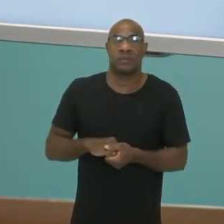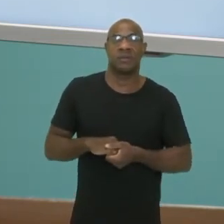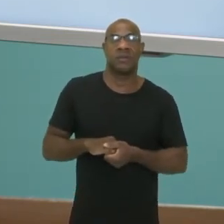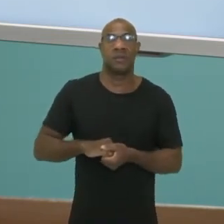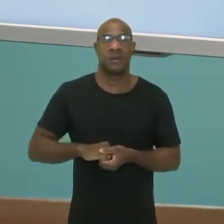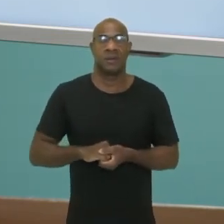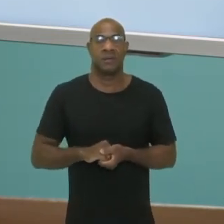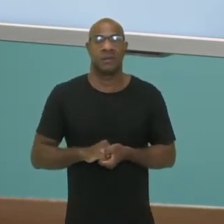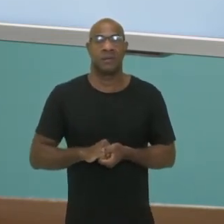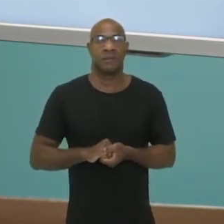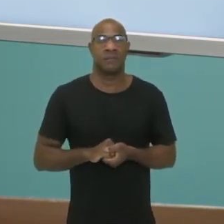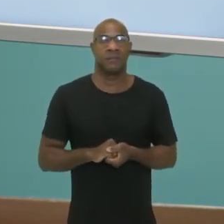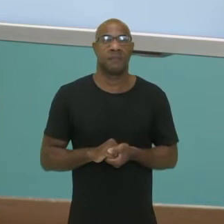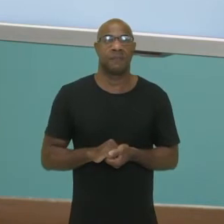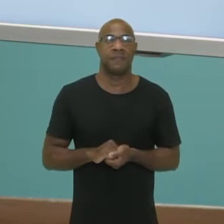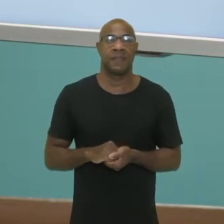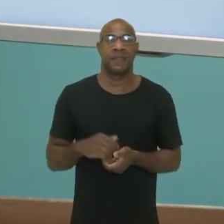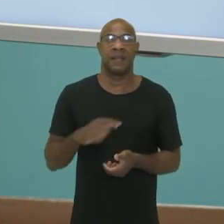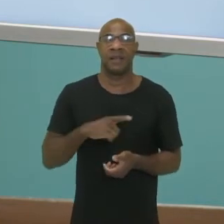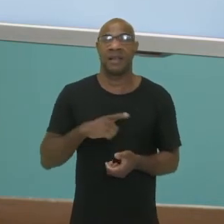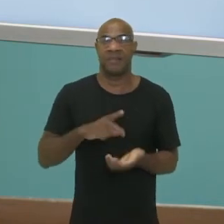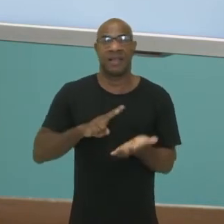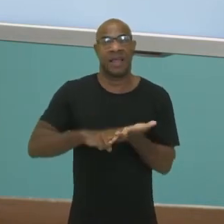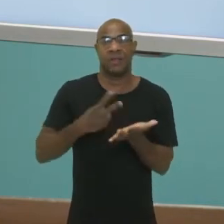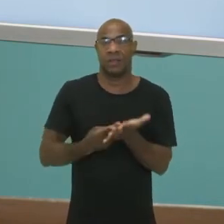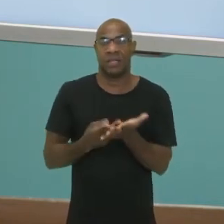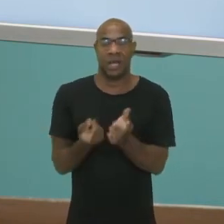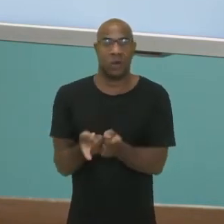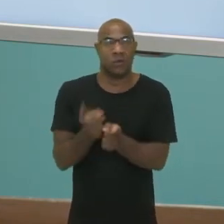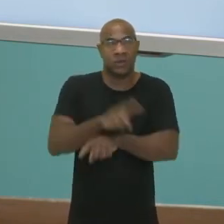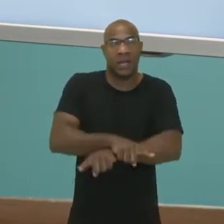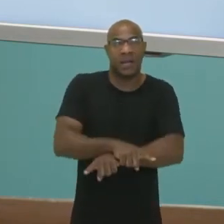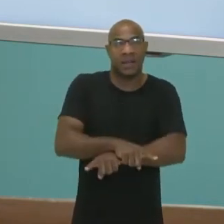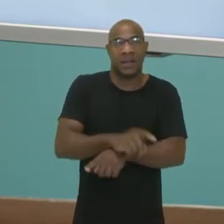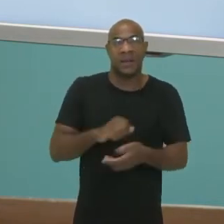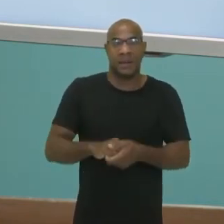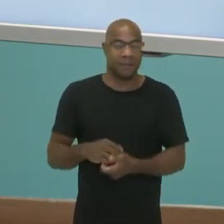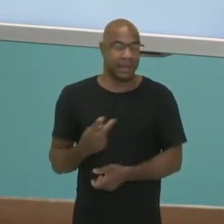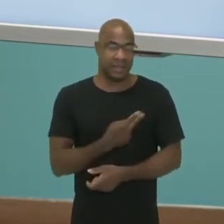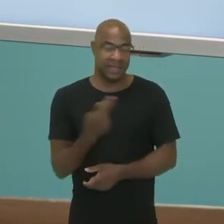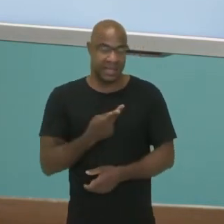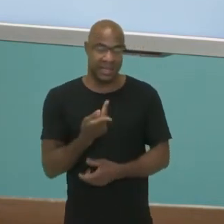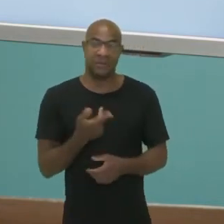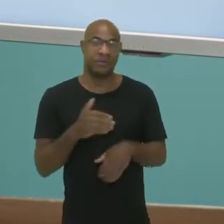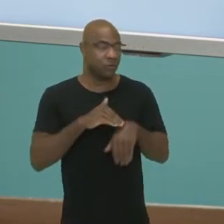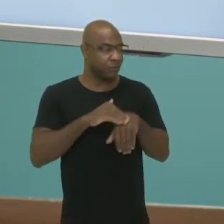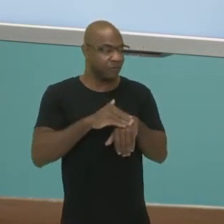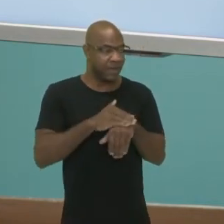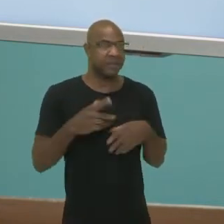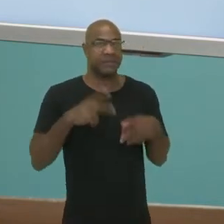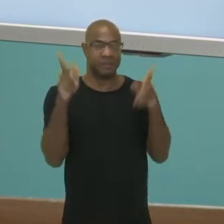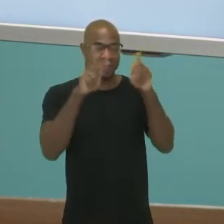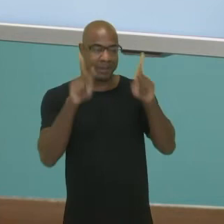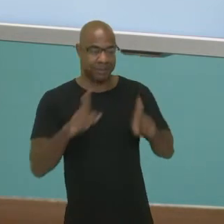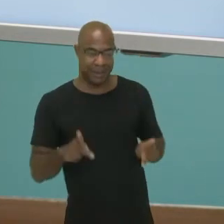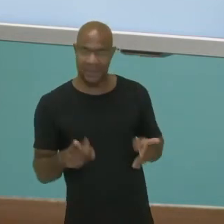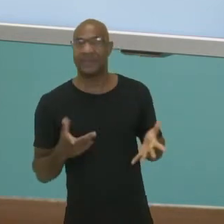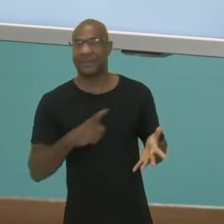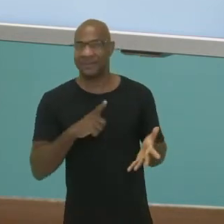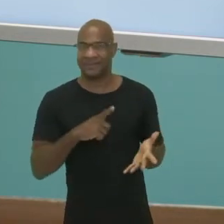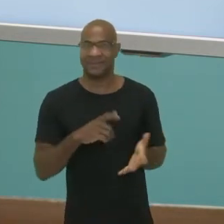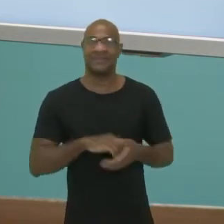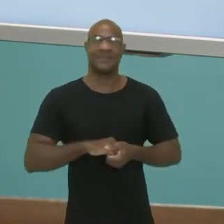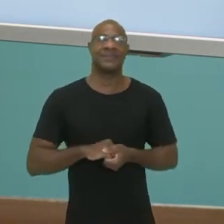peleiem, ou seja, brigando, ela vai traduzir tudo o contrário, justamente para que eles se entendam melhor e que se estabeleça aí a paz.